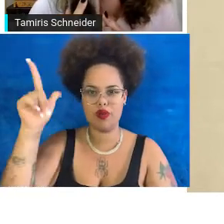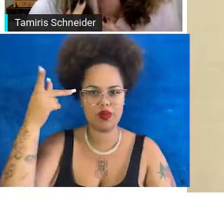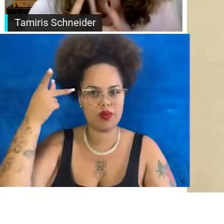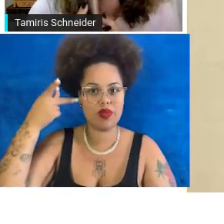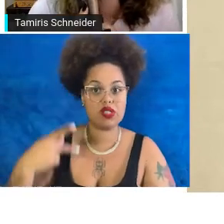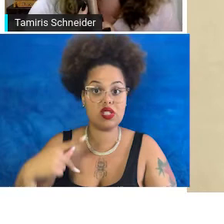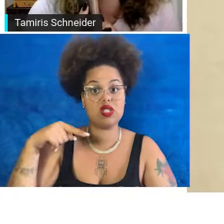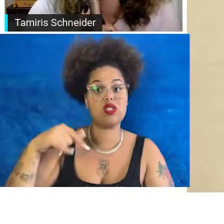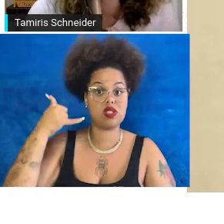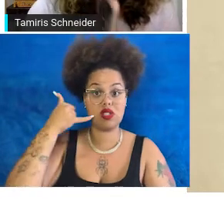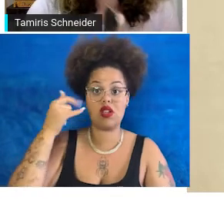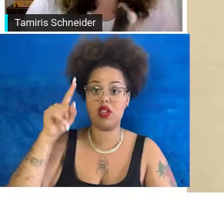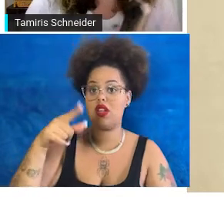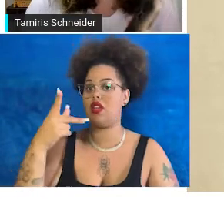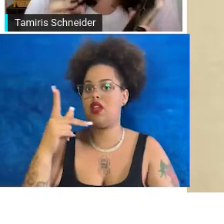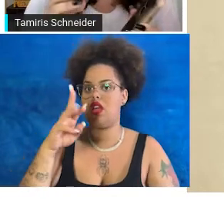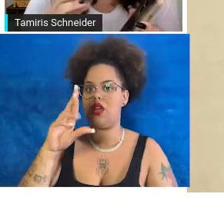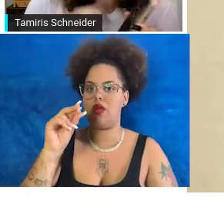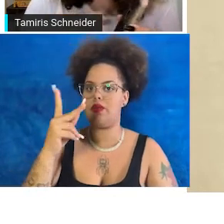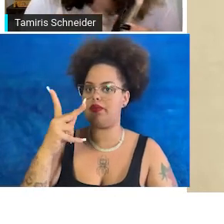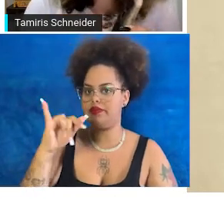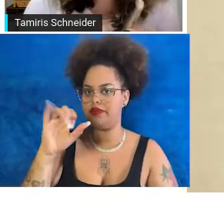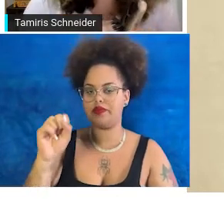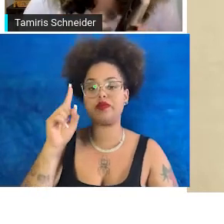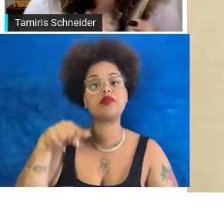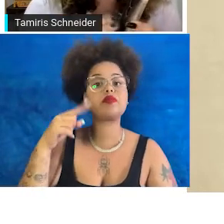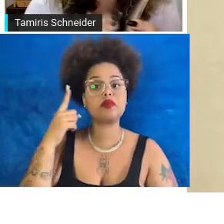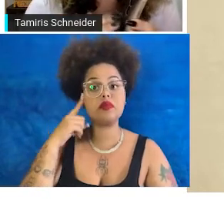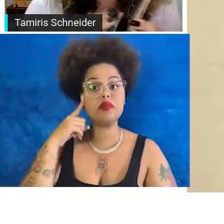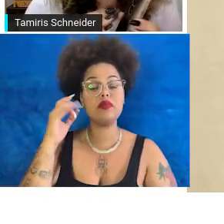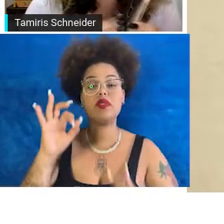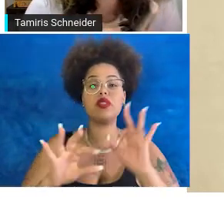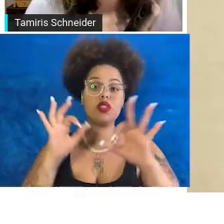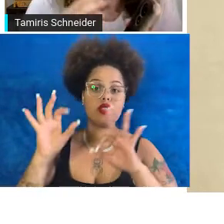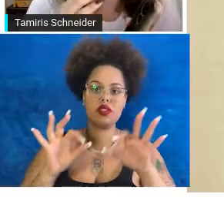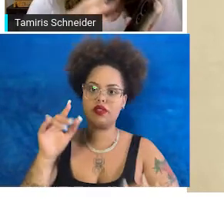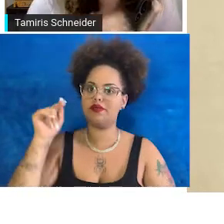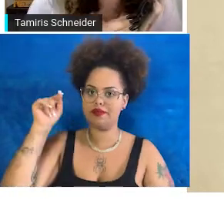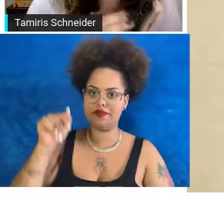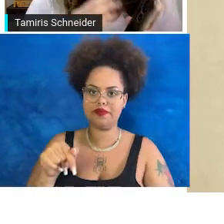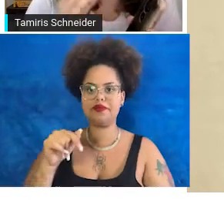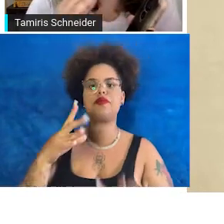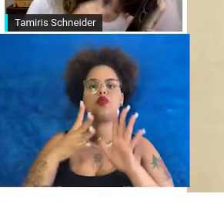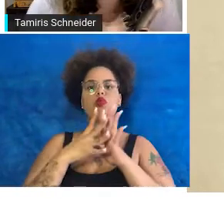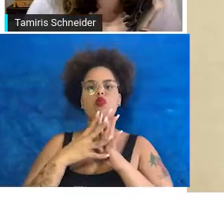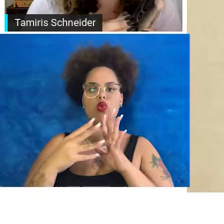Esse celular é um props. É pensado especificamente